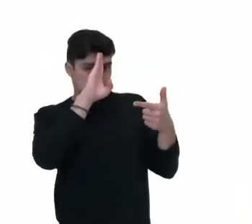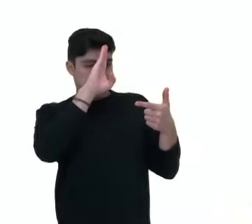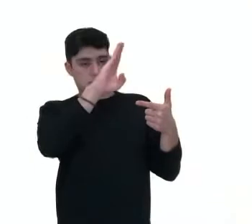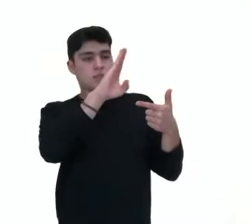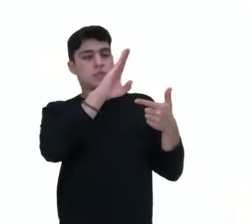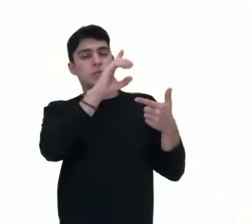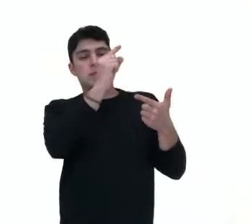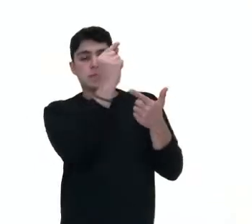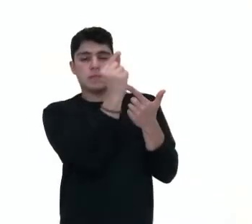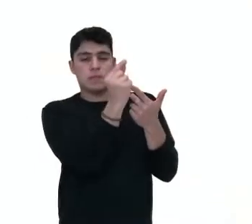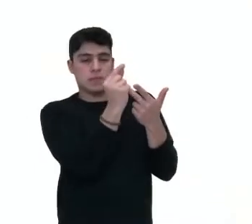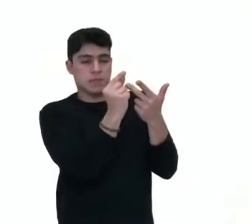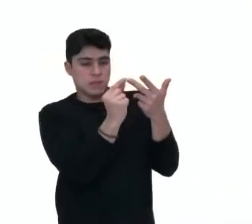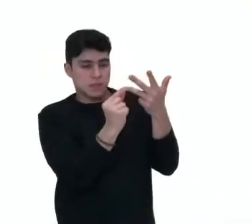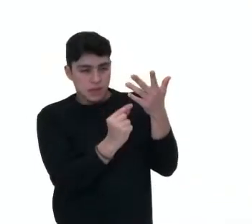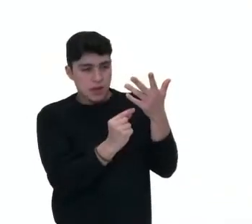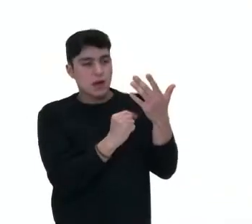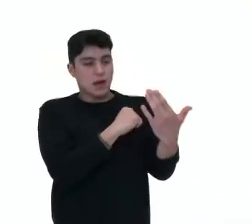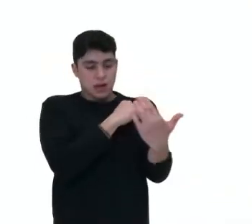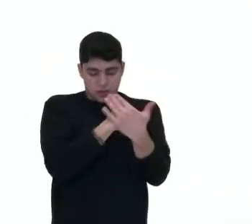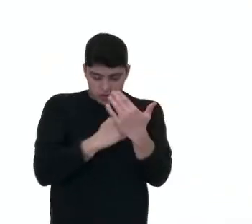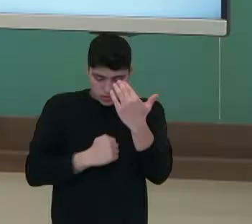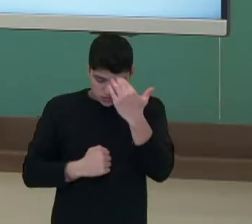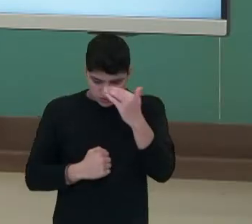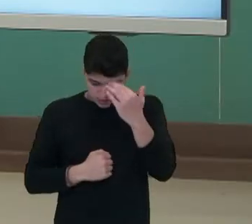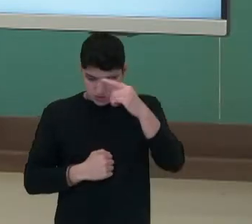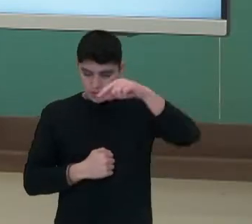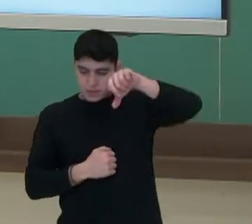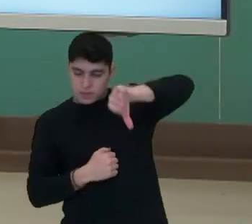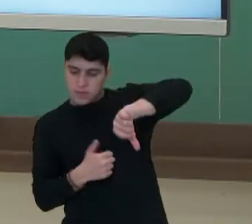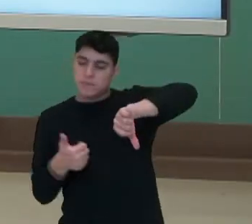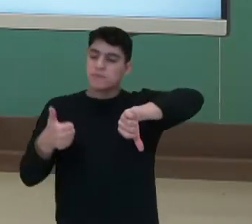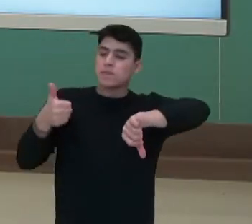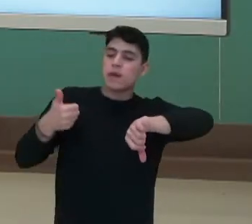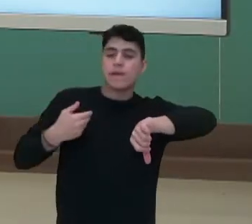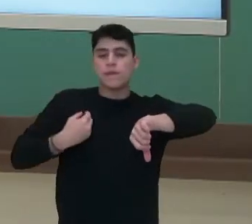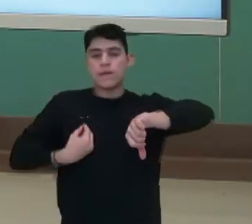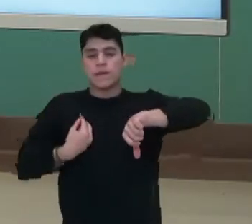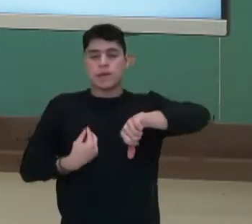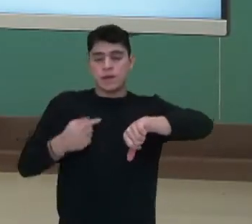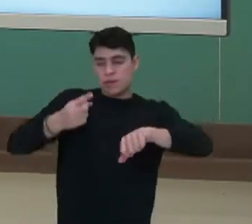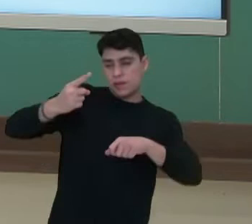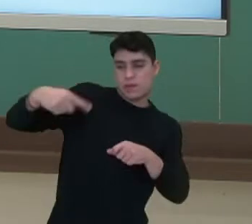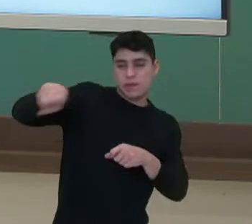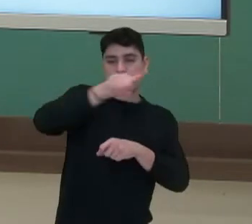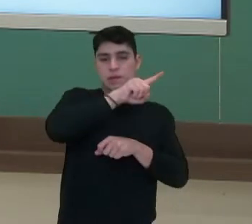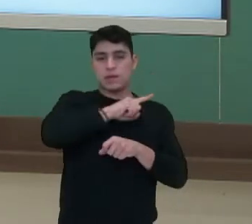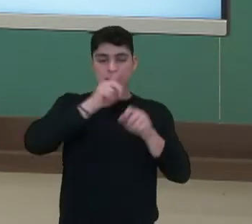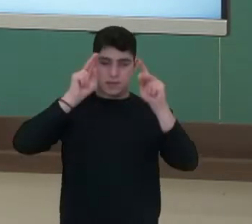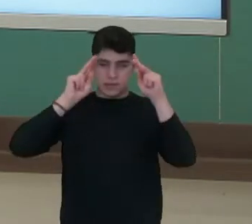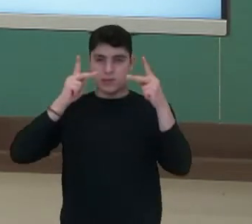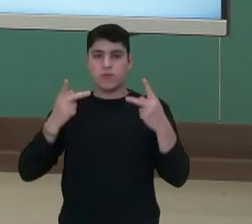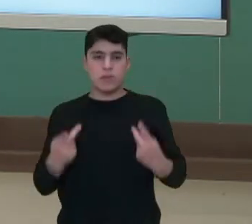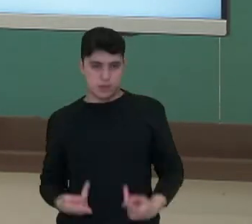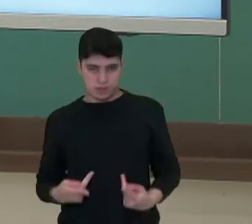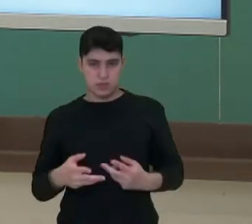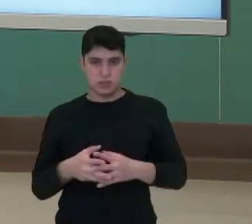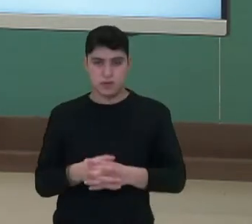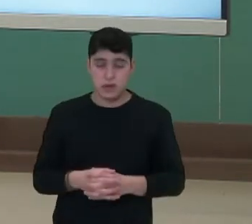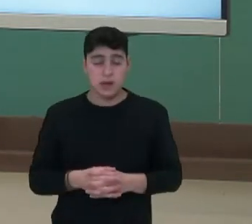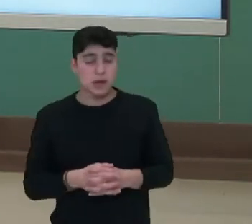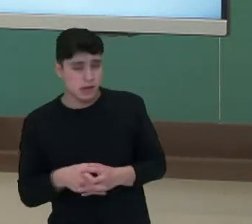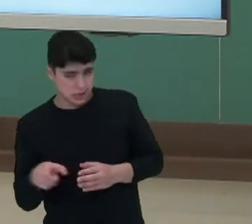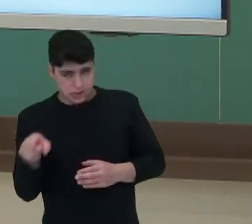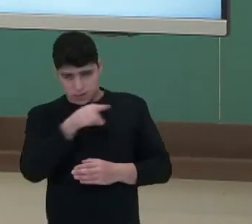que é composto, né, esse índice, esse tipo de dado, né, que nós analisamos aí e é tão importante